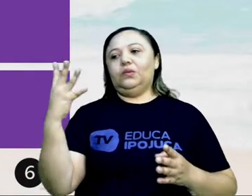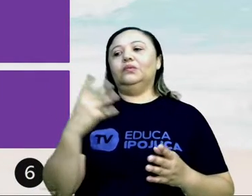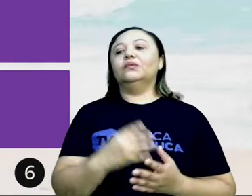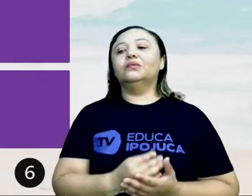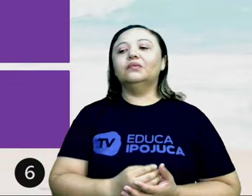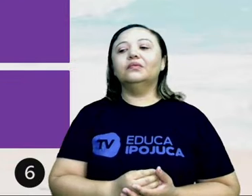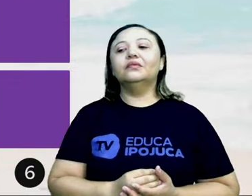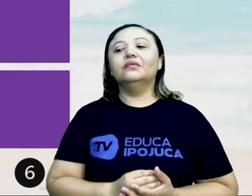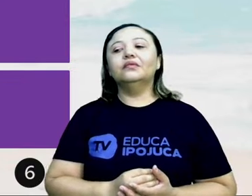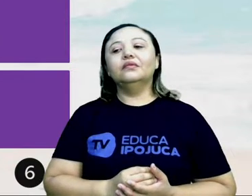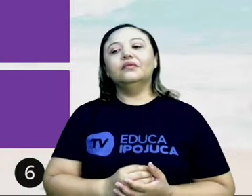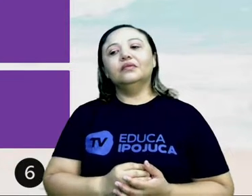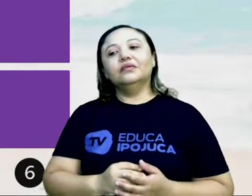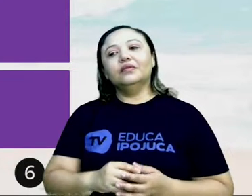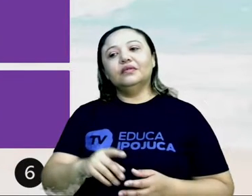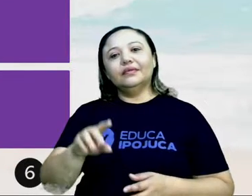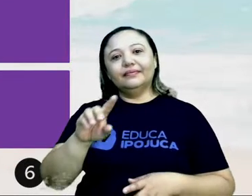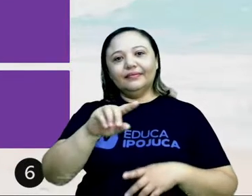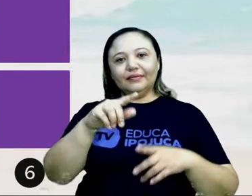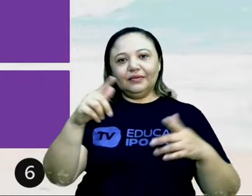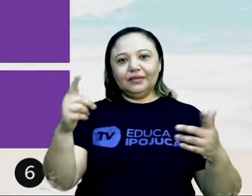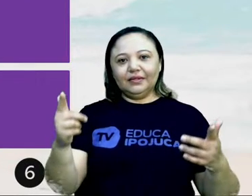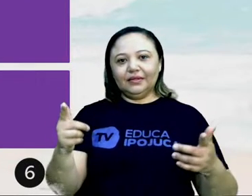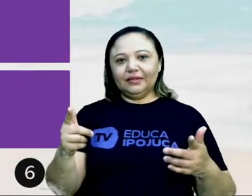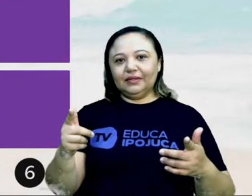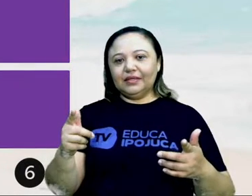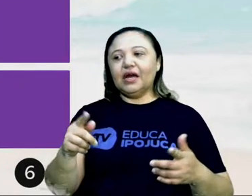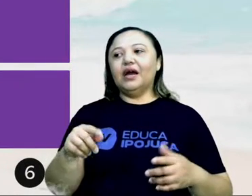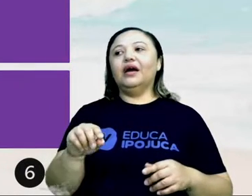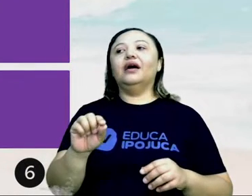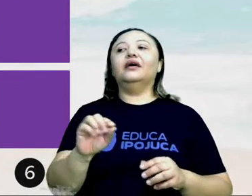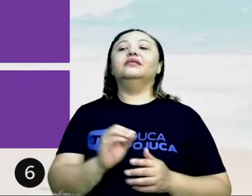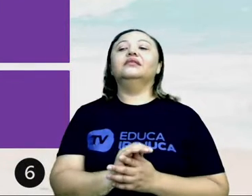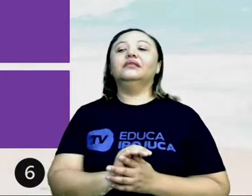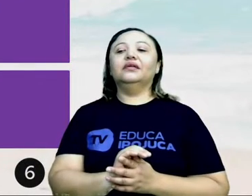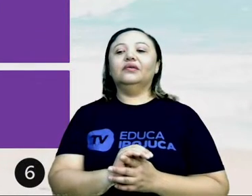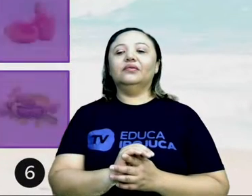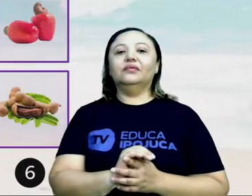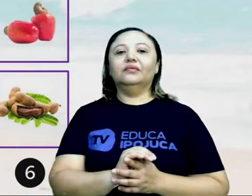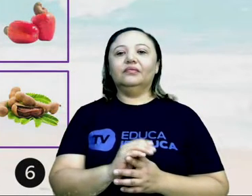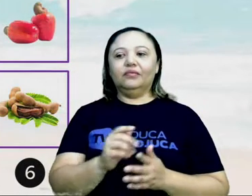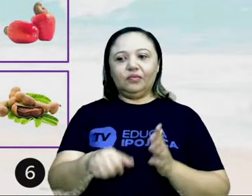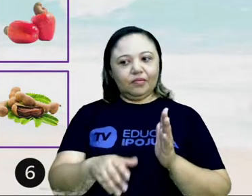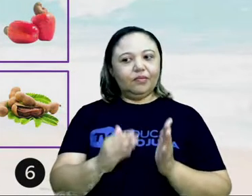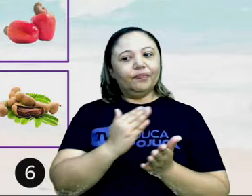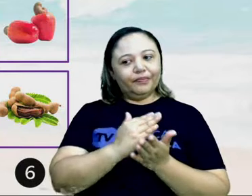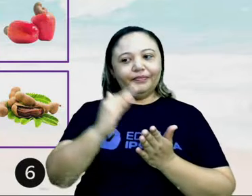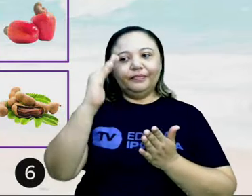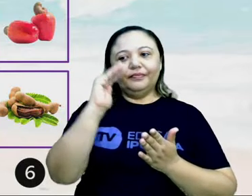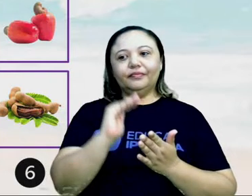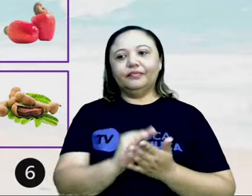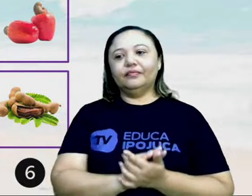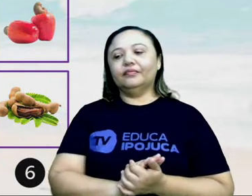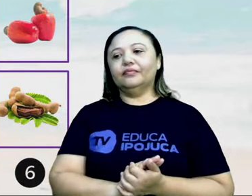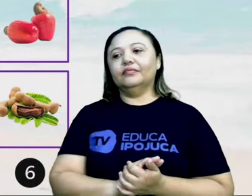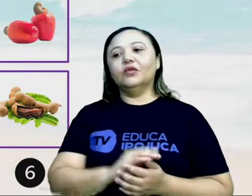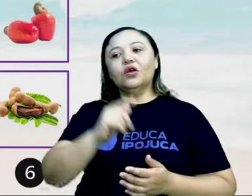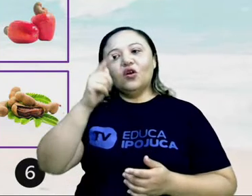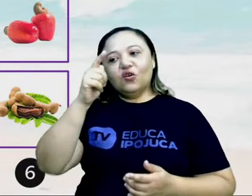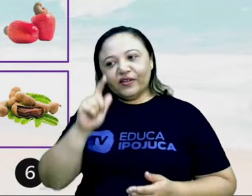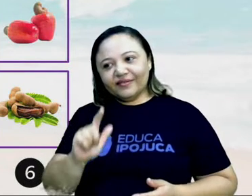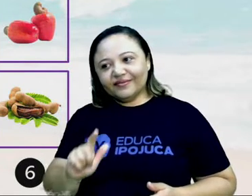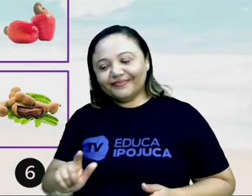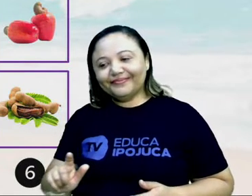Tá certo? As demais, a ordem vai influenciar sim. Então, vamos lá. Mais um tempinho para